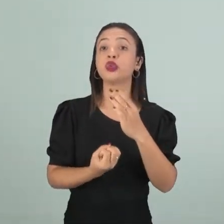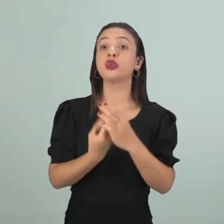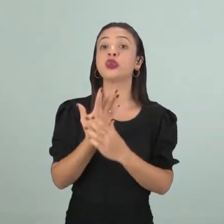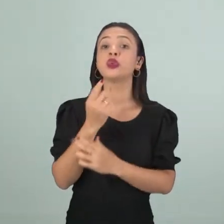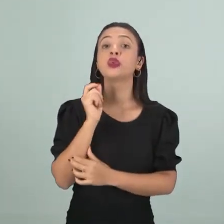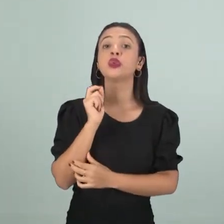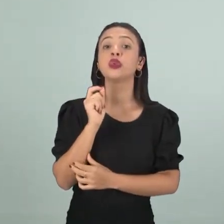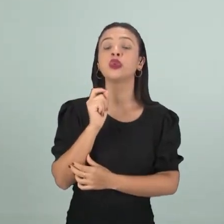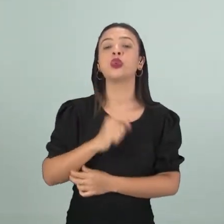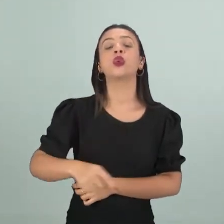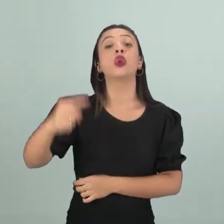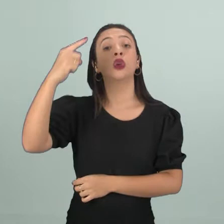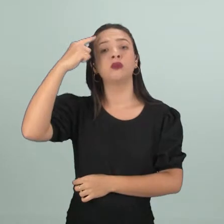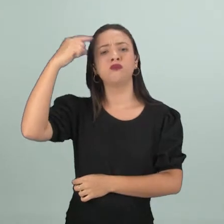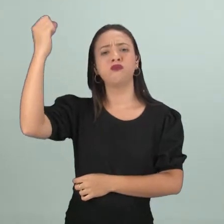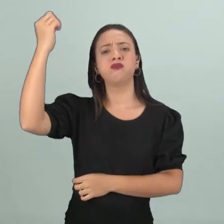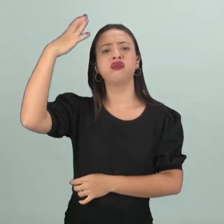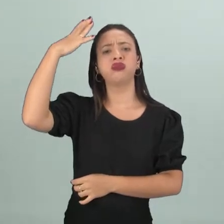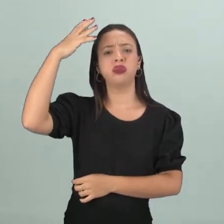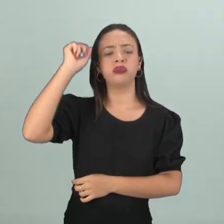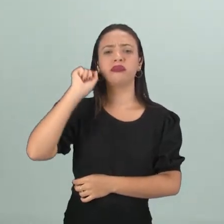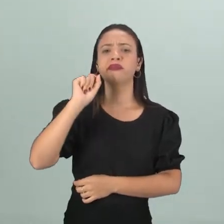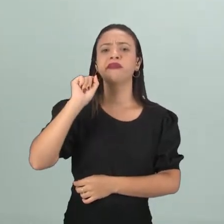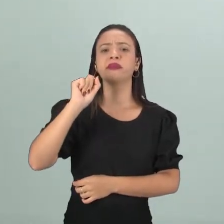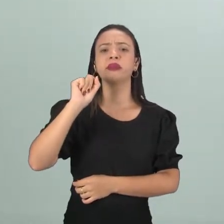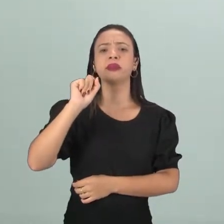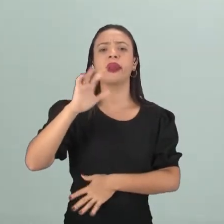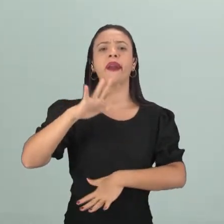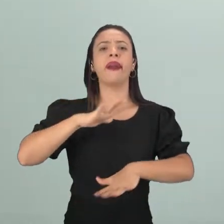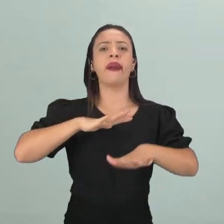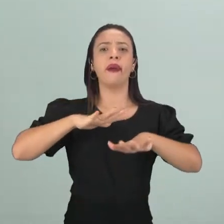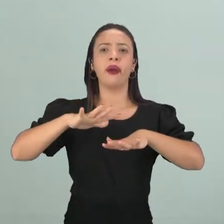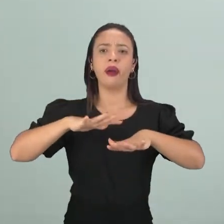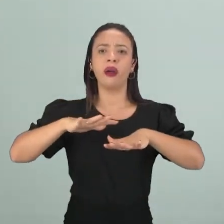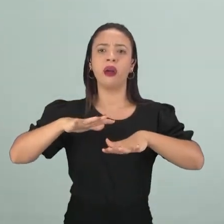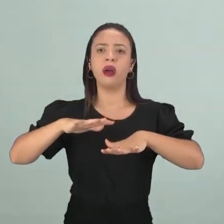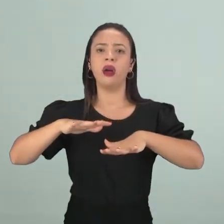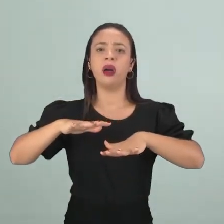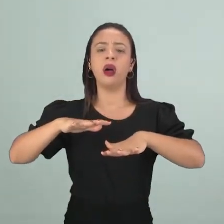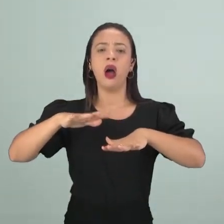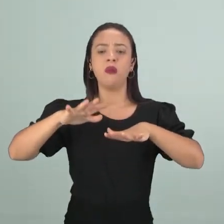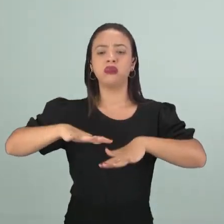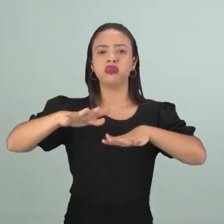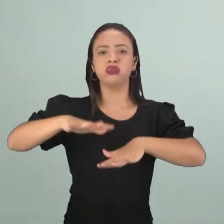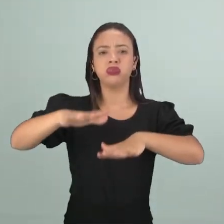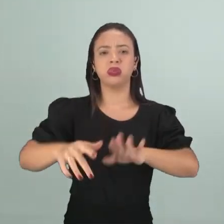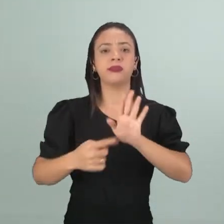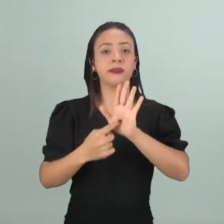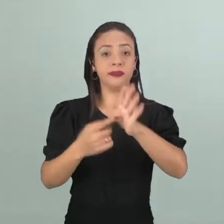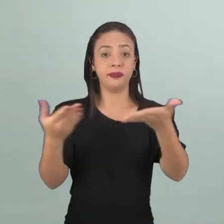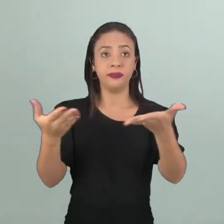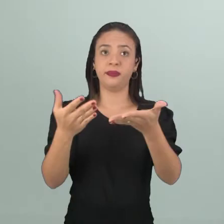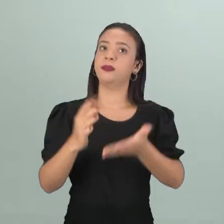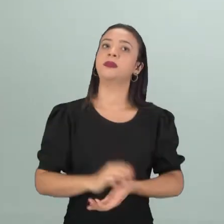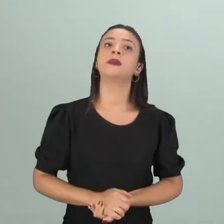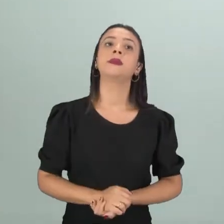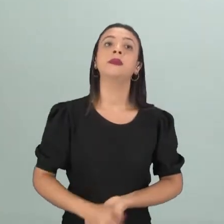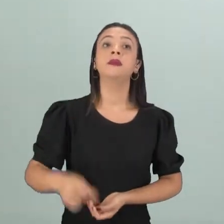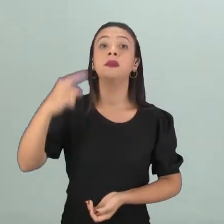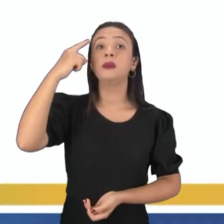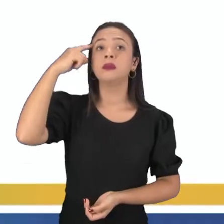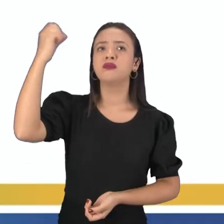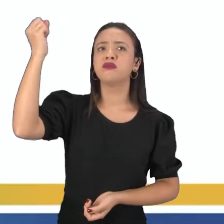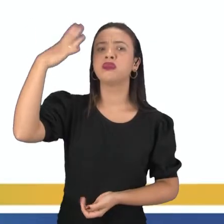como o iluminismo, certo? Que é esse movimento que a gente vai abordar profundamente agora. Observem aí.